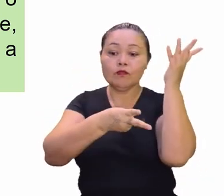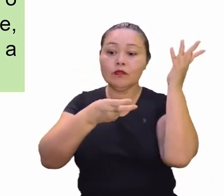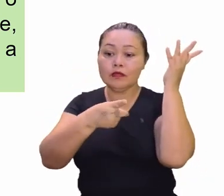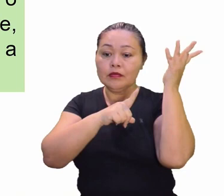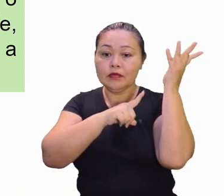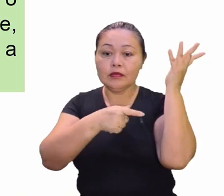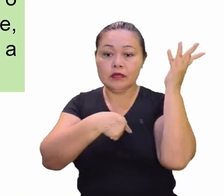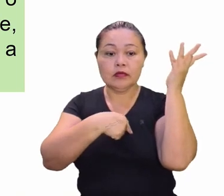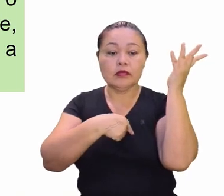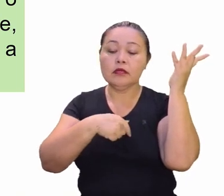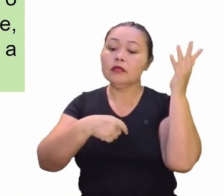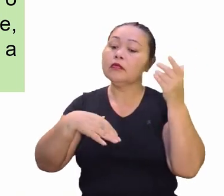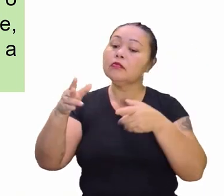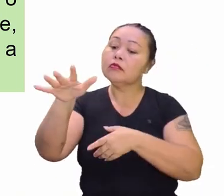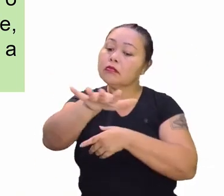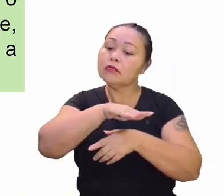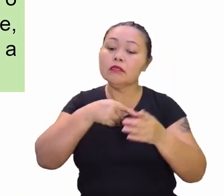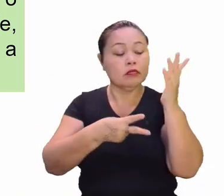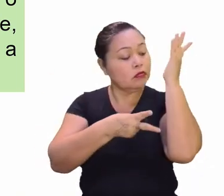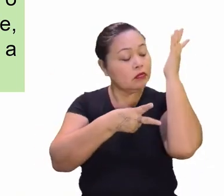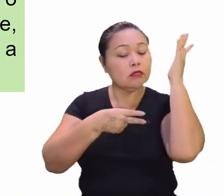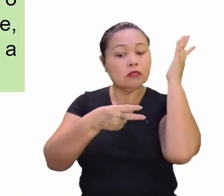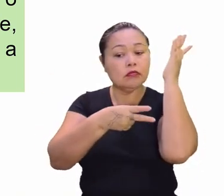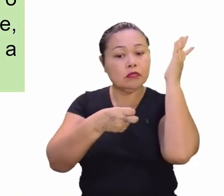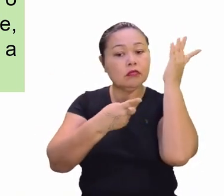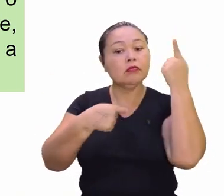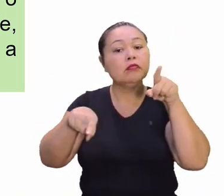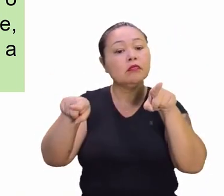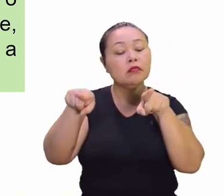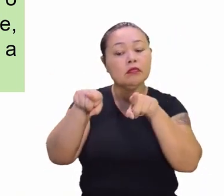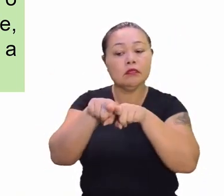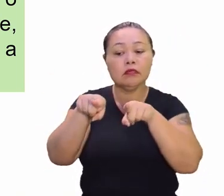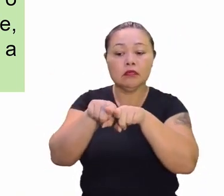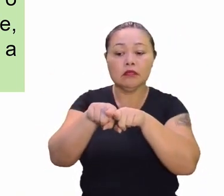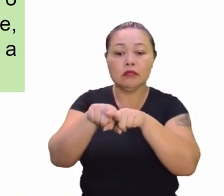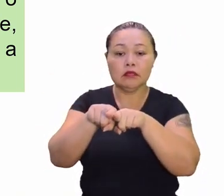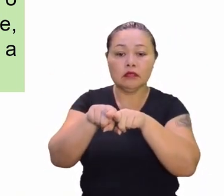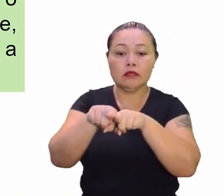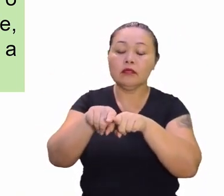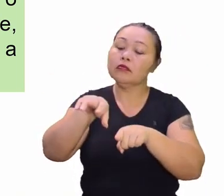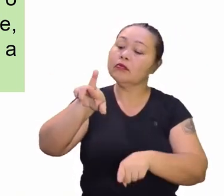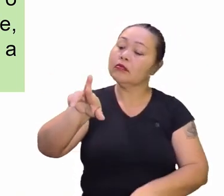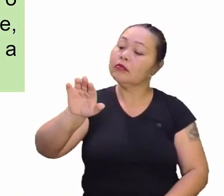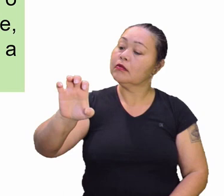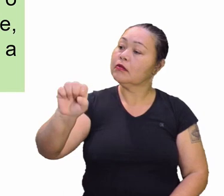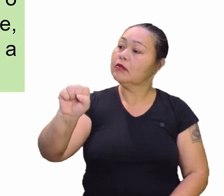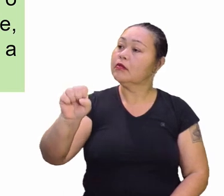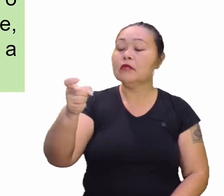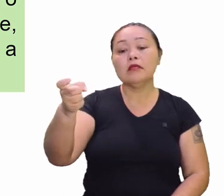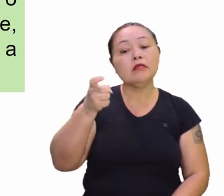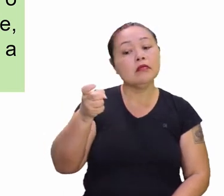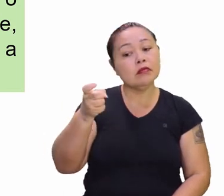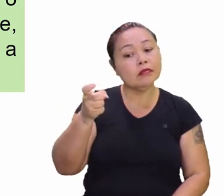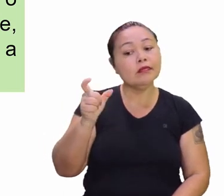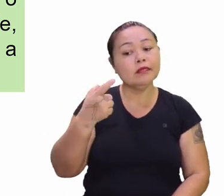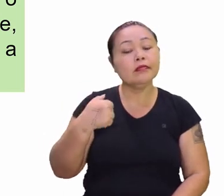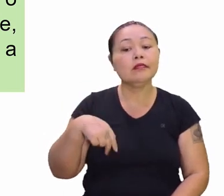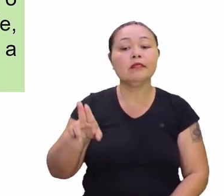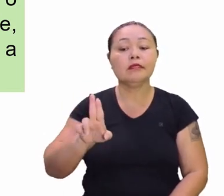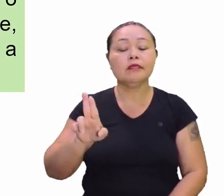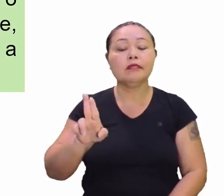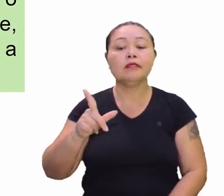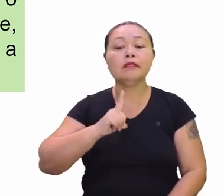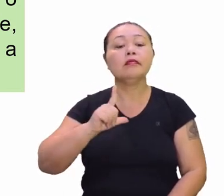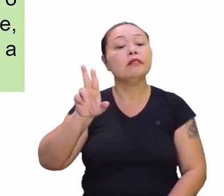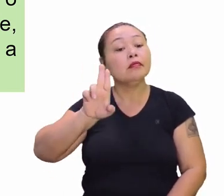extrativistas. As reservas extrativistas, também chamadas RESEX, elas também